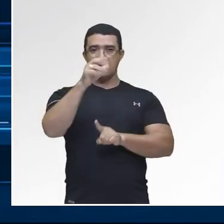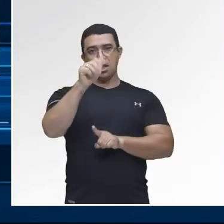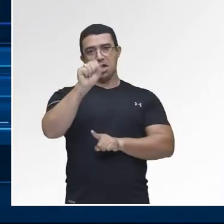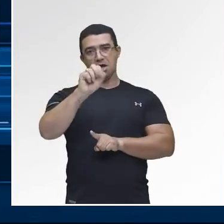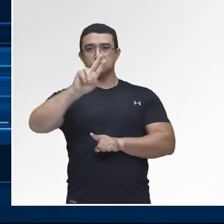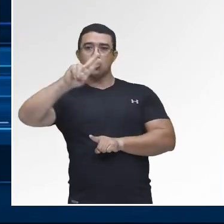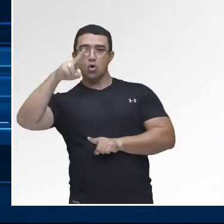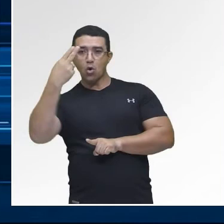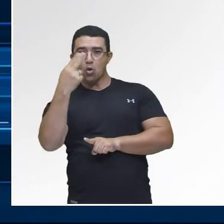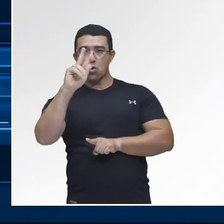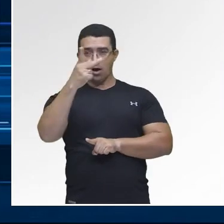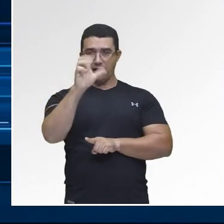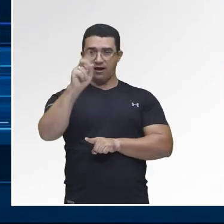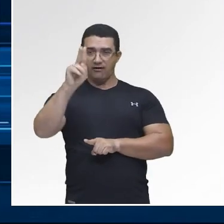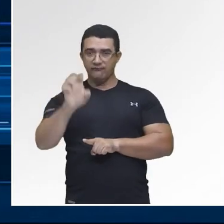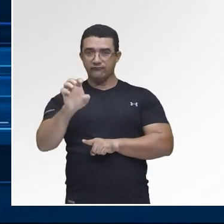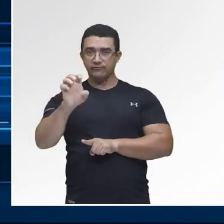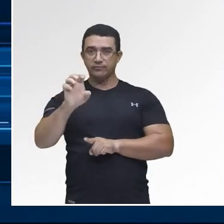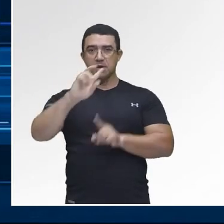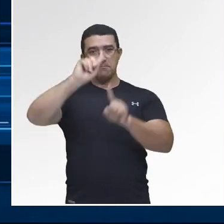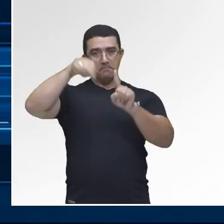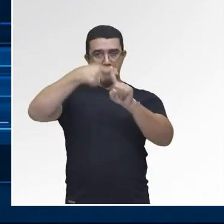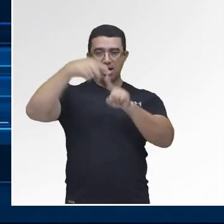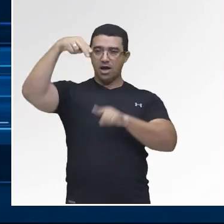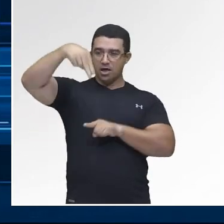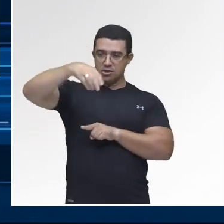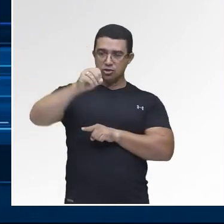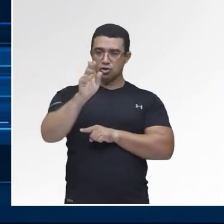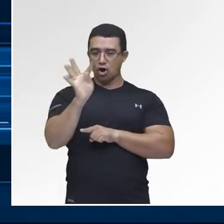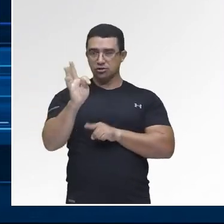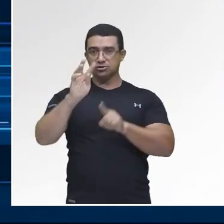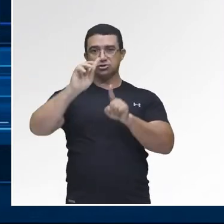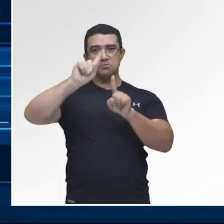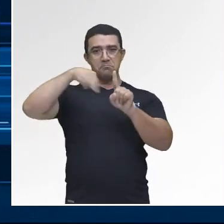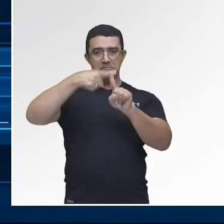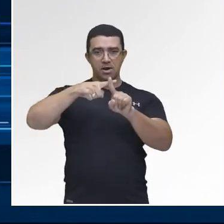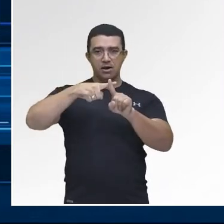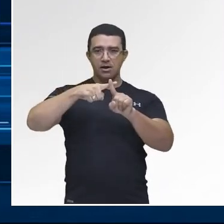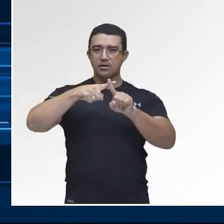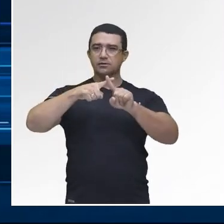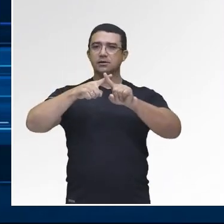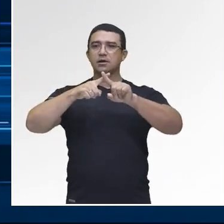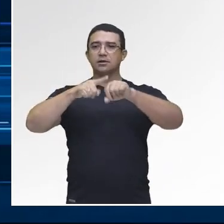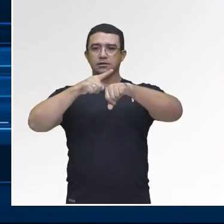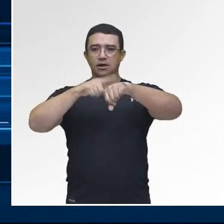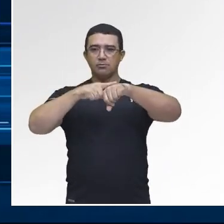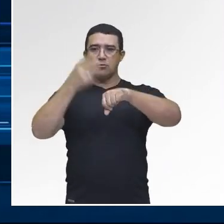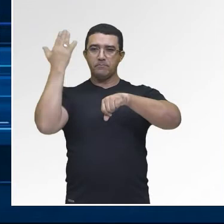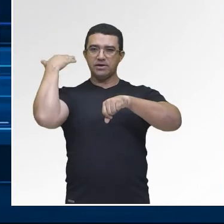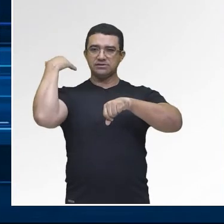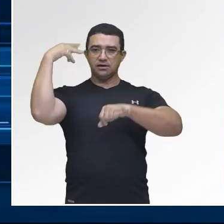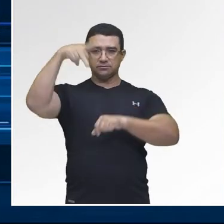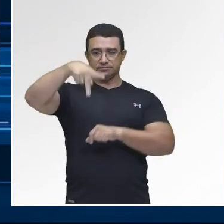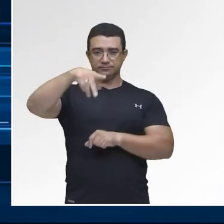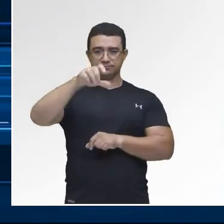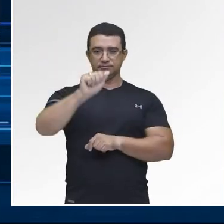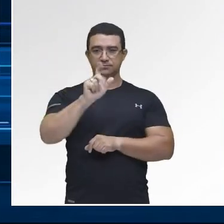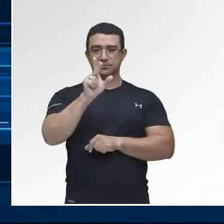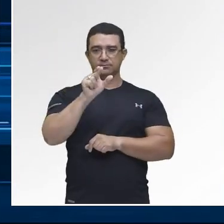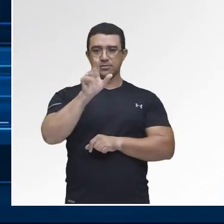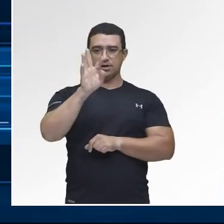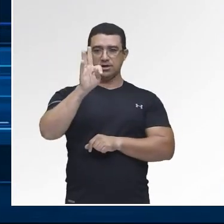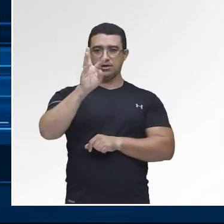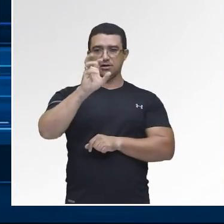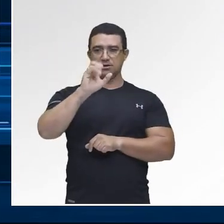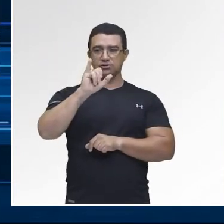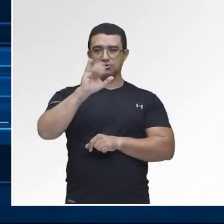has or have, mais not, mais past participle, mais complement. Então, subject